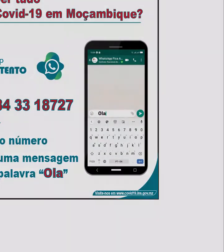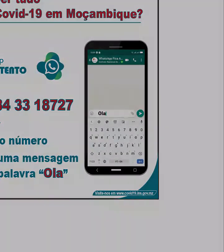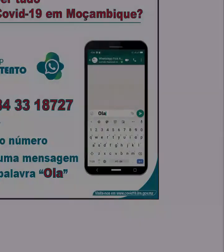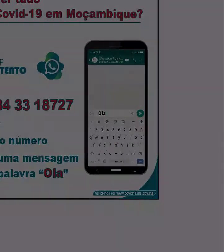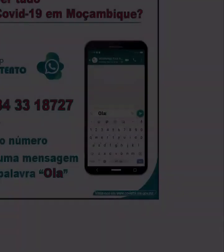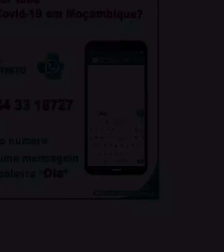Obrigado.